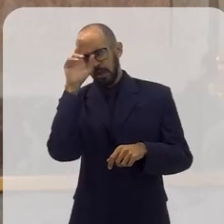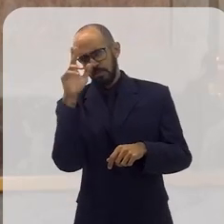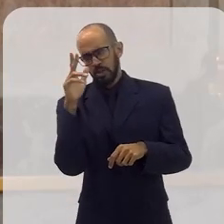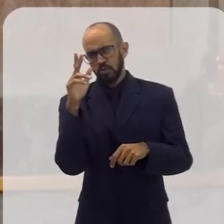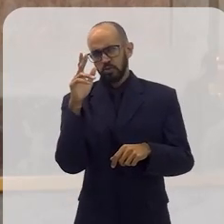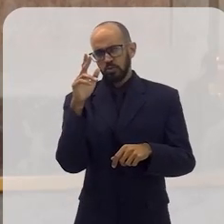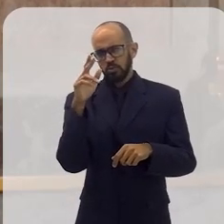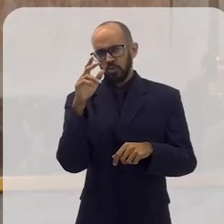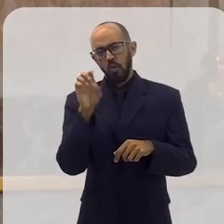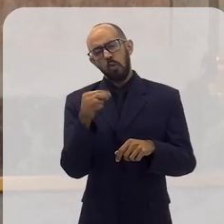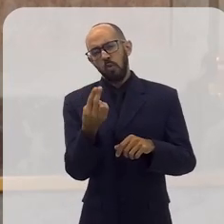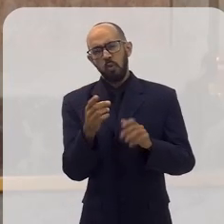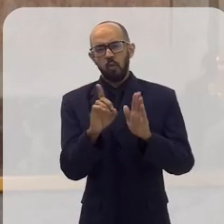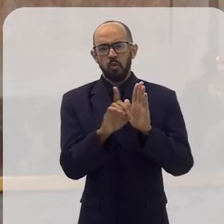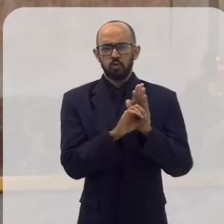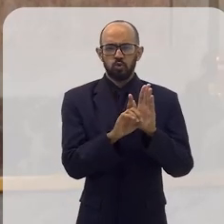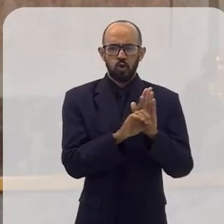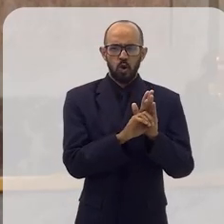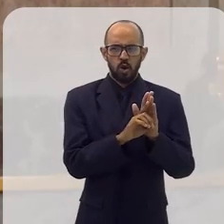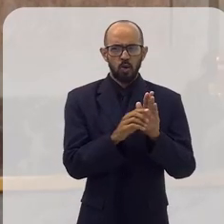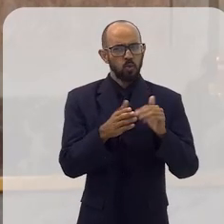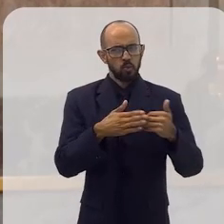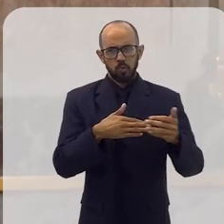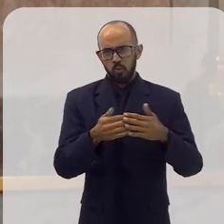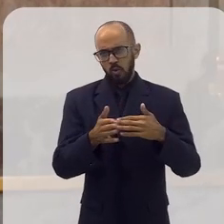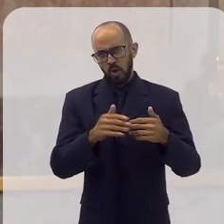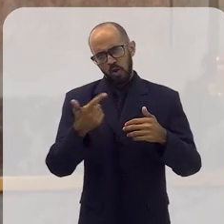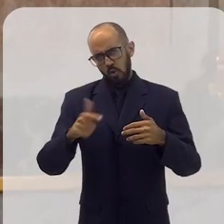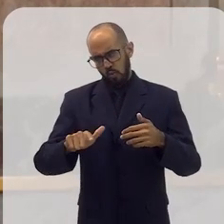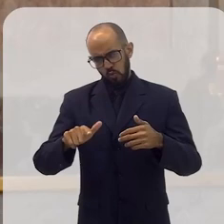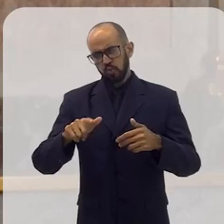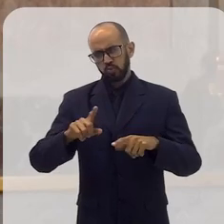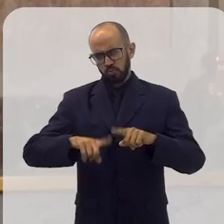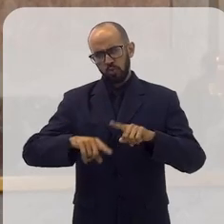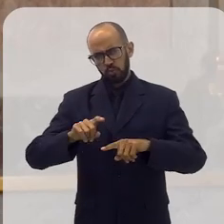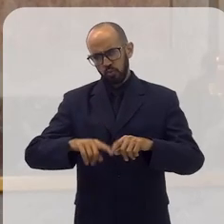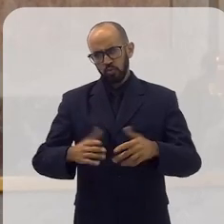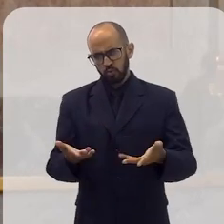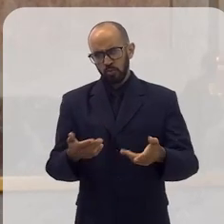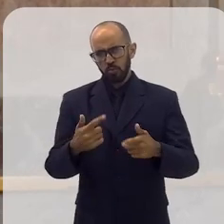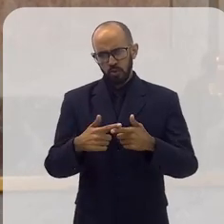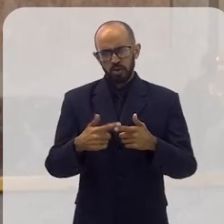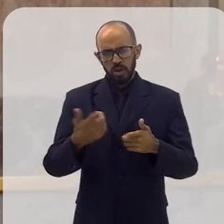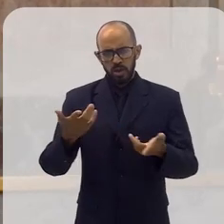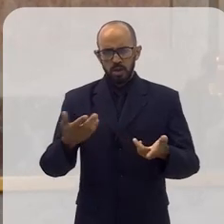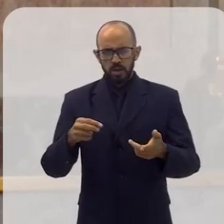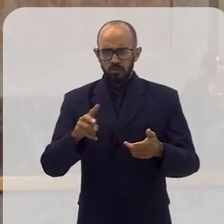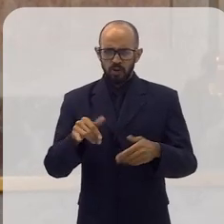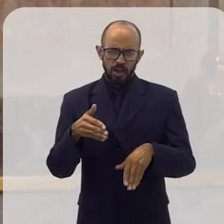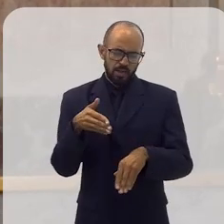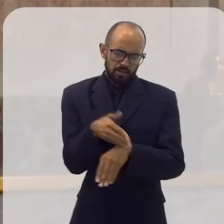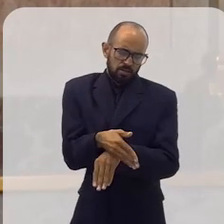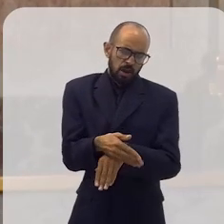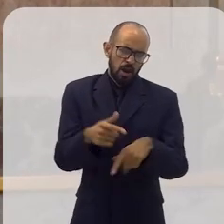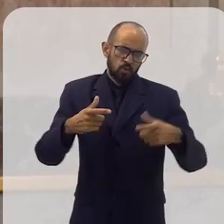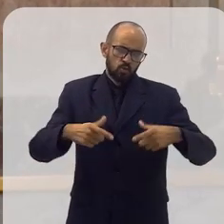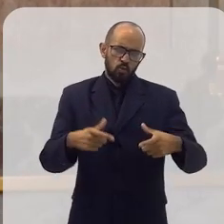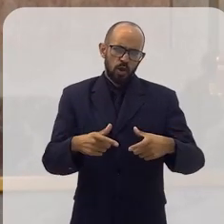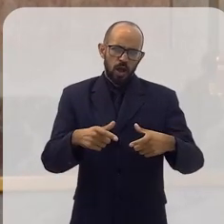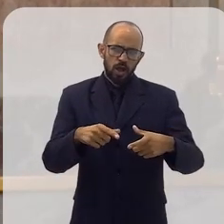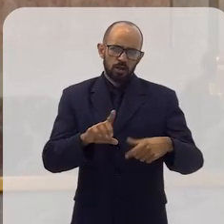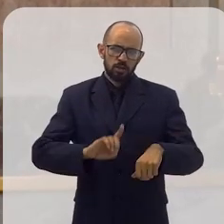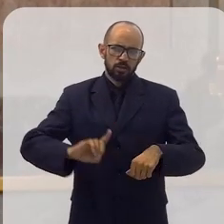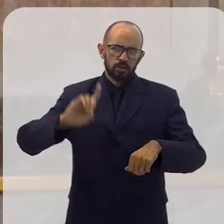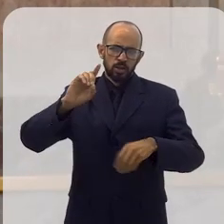bêbado, nem com droga, nem qualquer outra coisa, porque ele pretende entrar